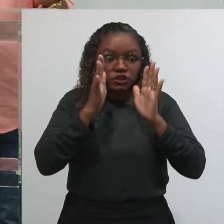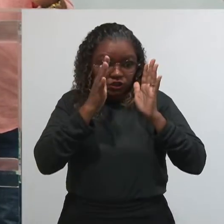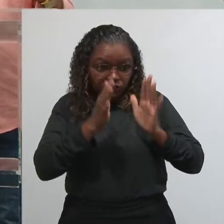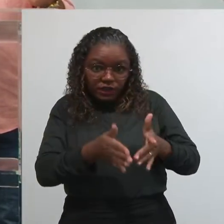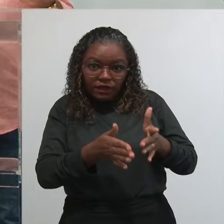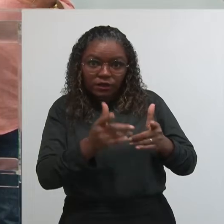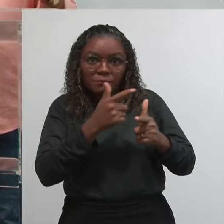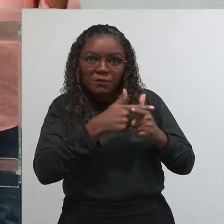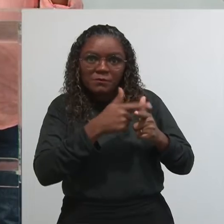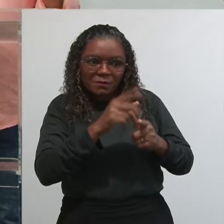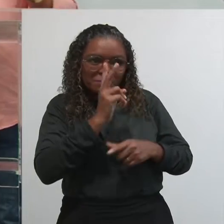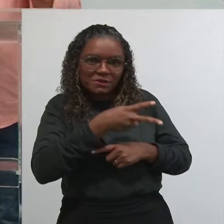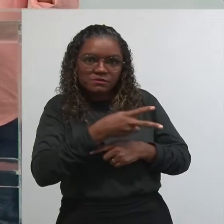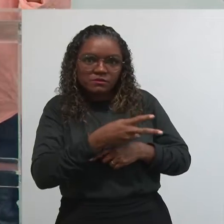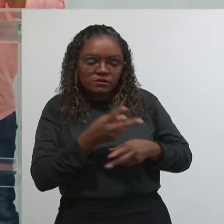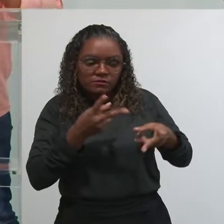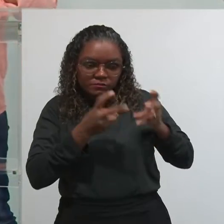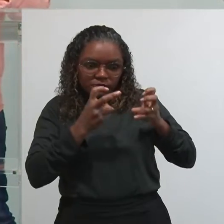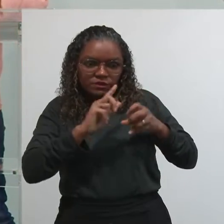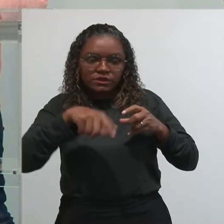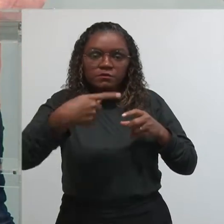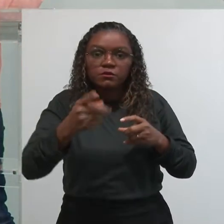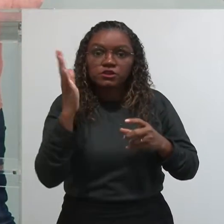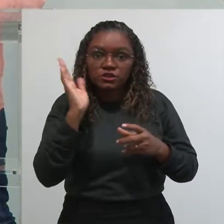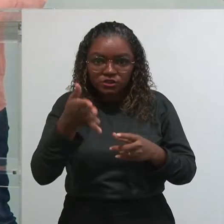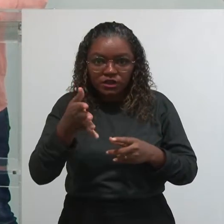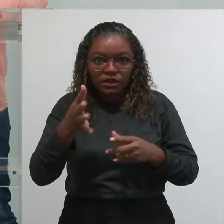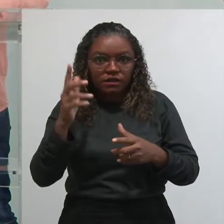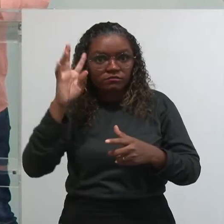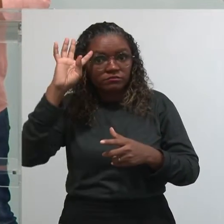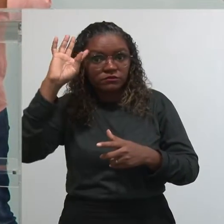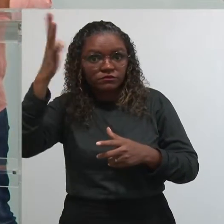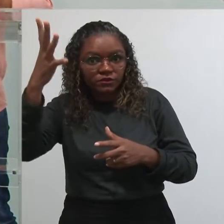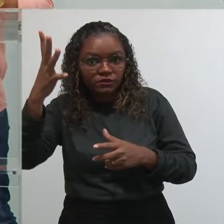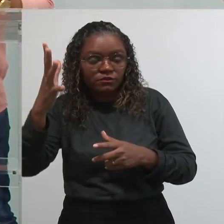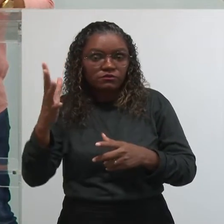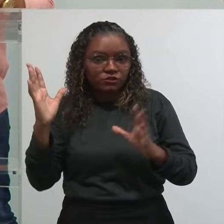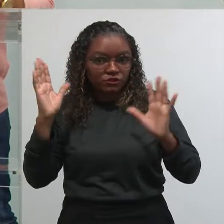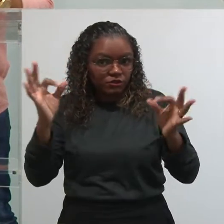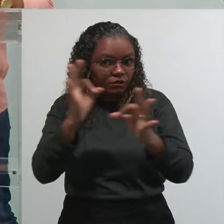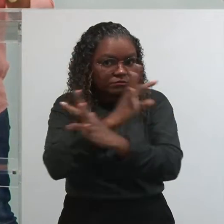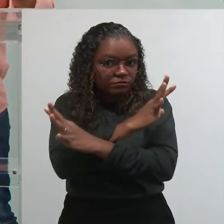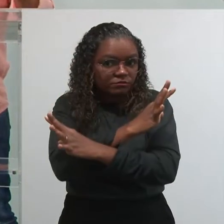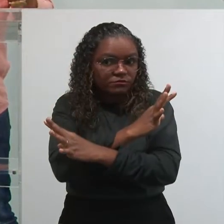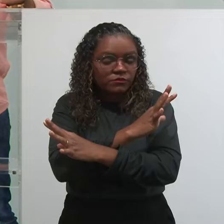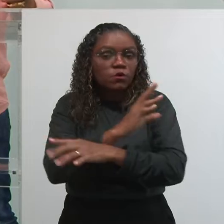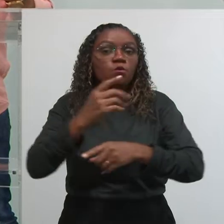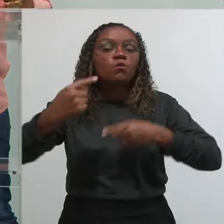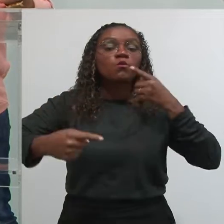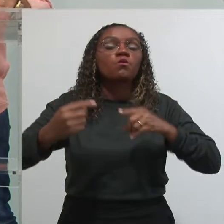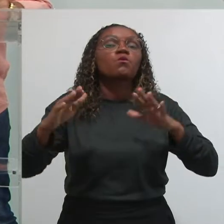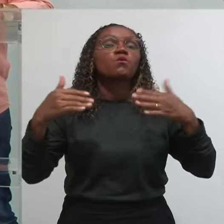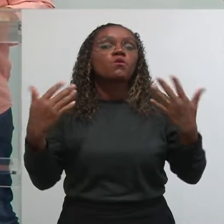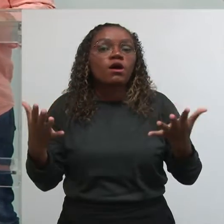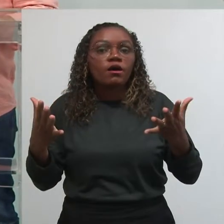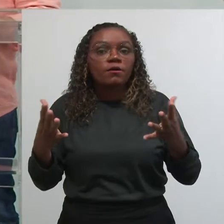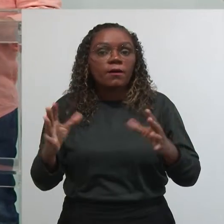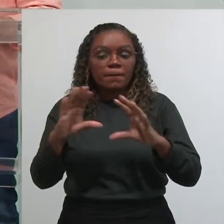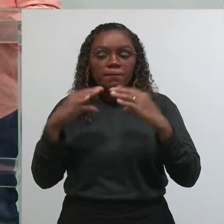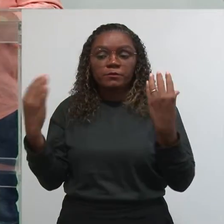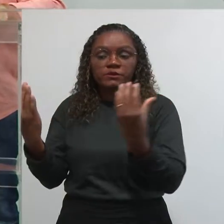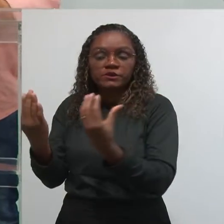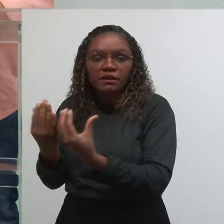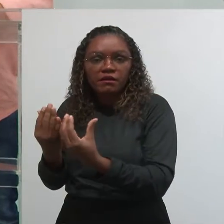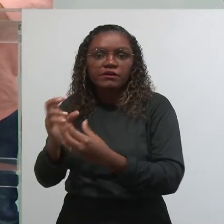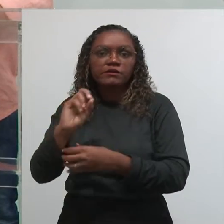problema identificado, quais foram os impactos gerados por essa política, né, para a solução daquele problema, para aquela comunidade. Você vai ter